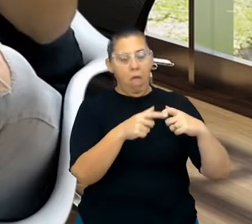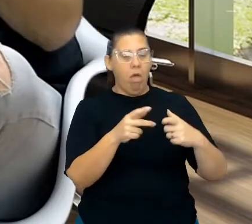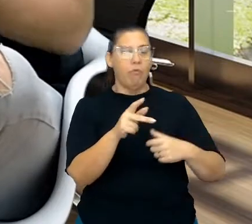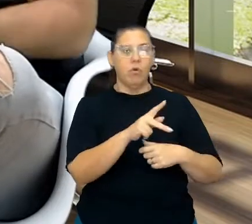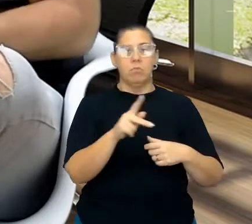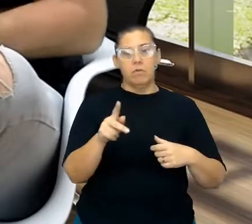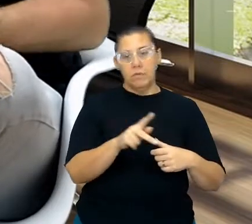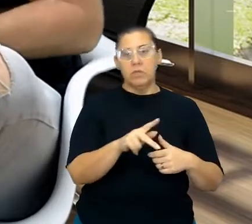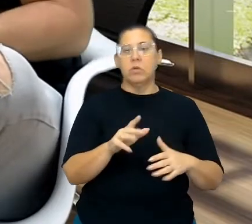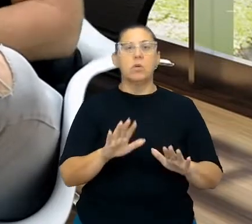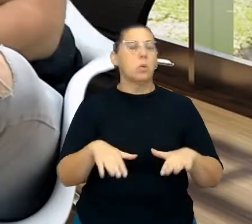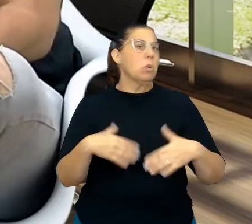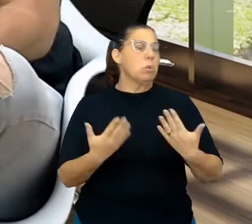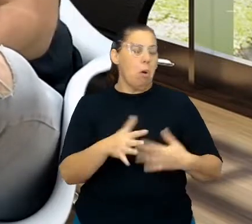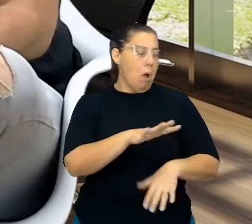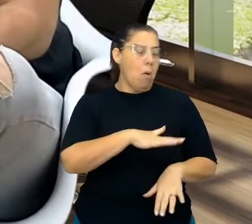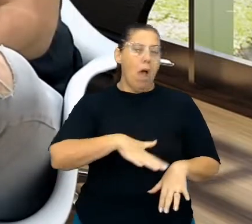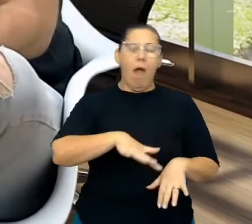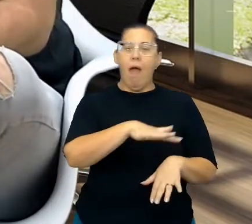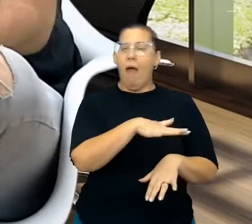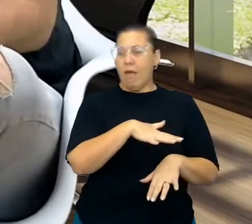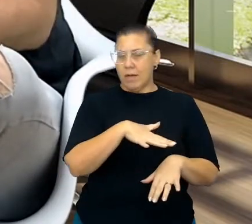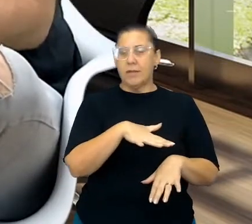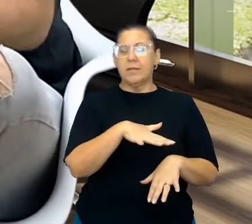professor, enfim, qual seria